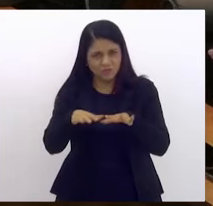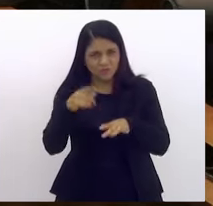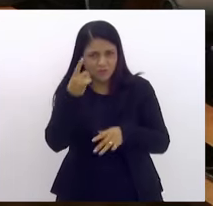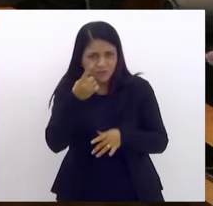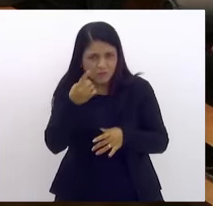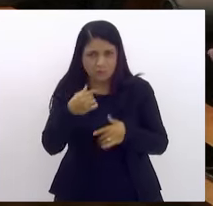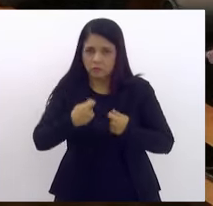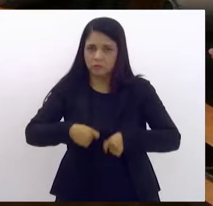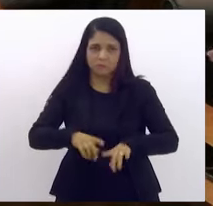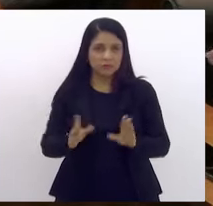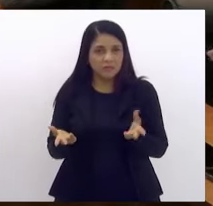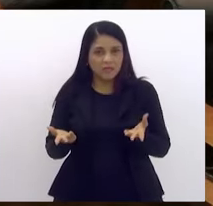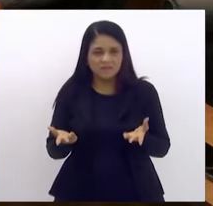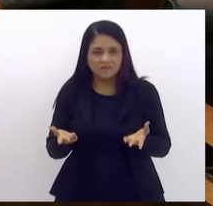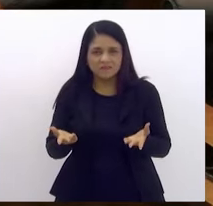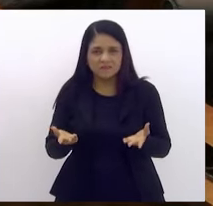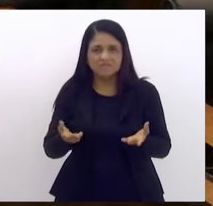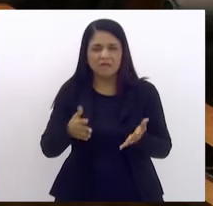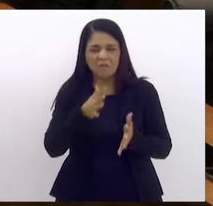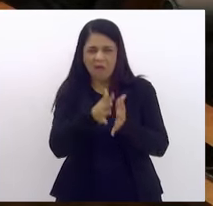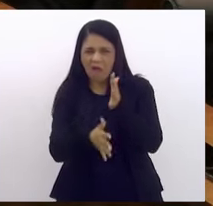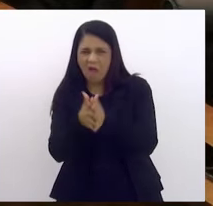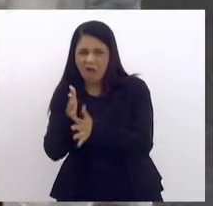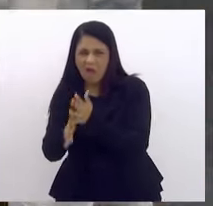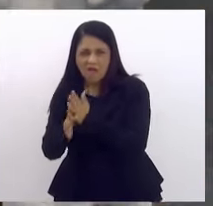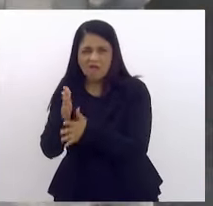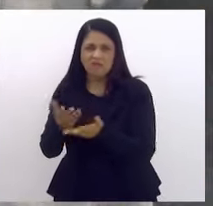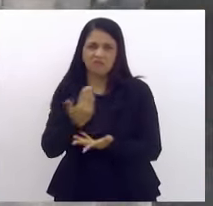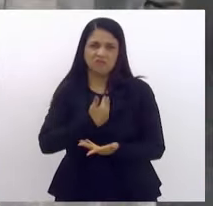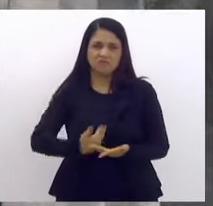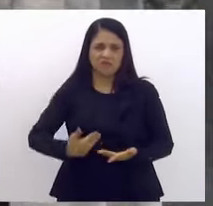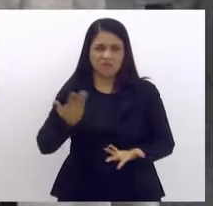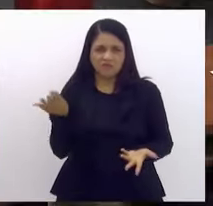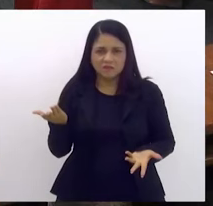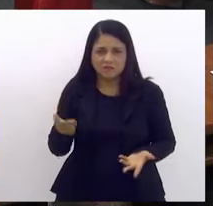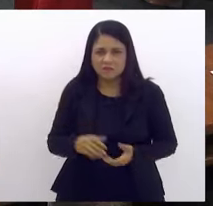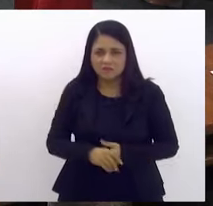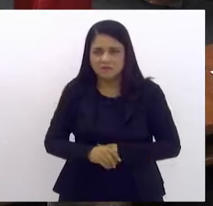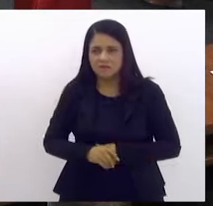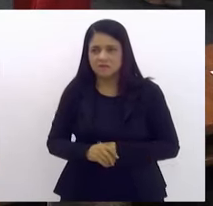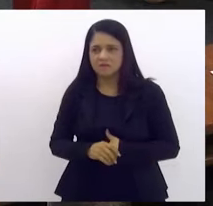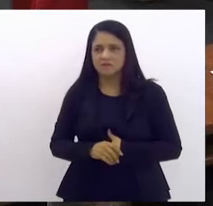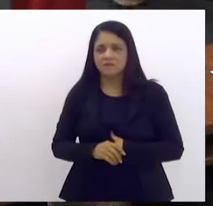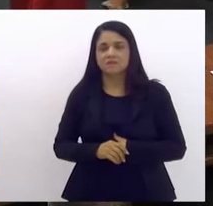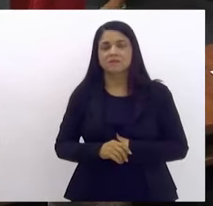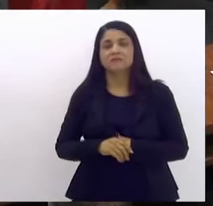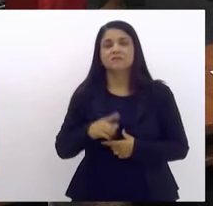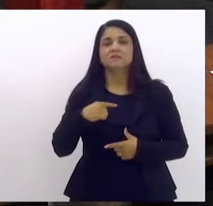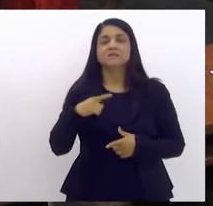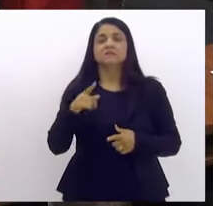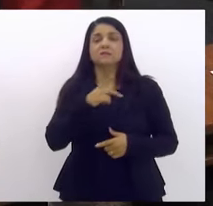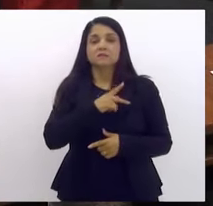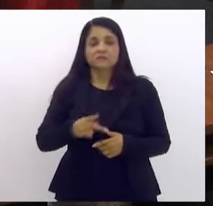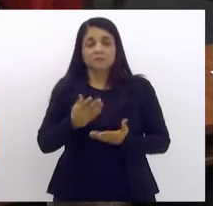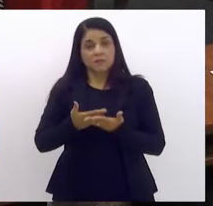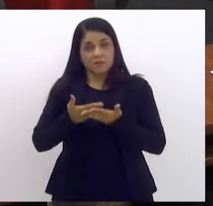ser, mas vai se tornando uma lambança nas mãos desse governo. Para encaminhar, presidente.